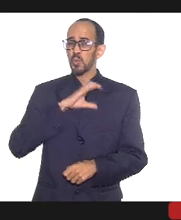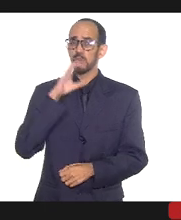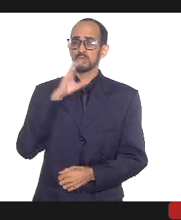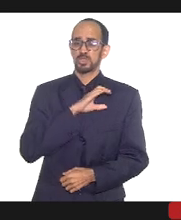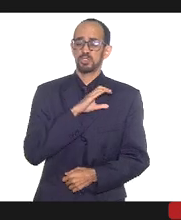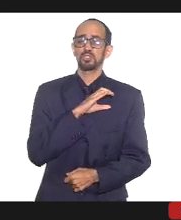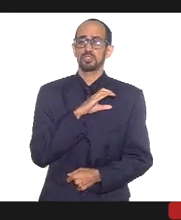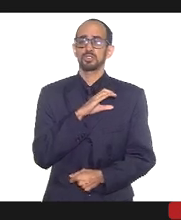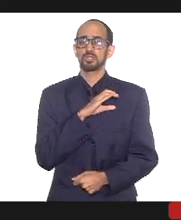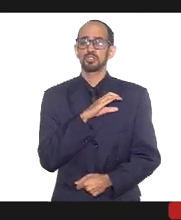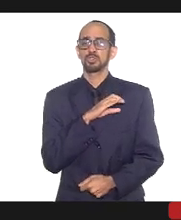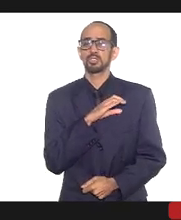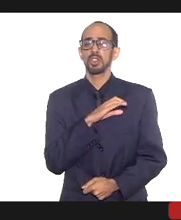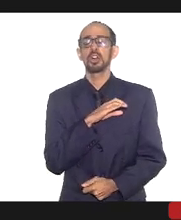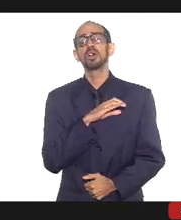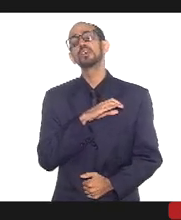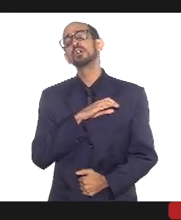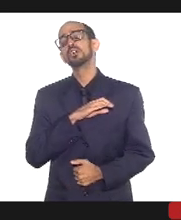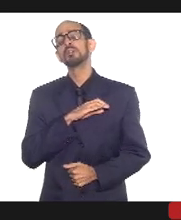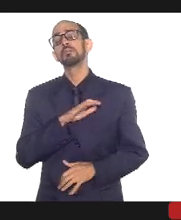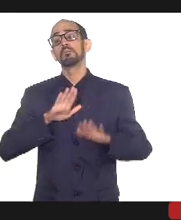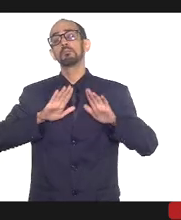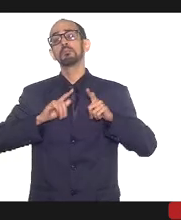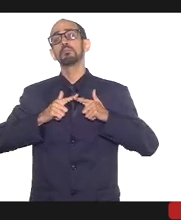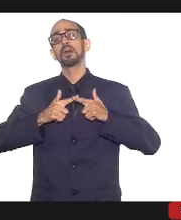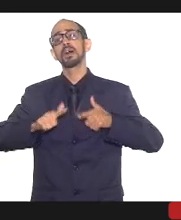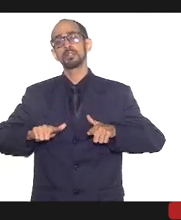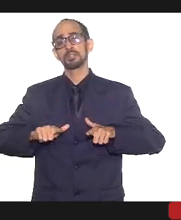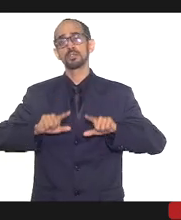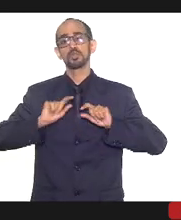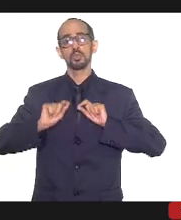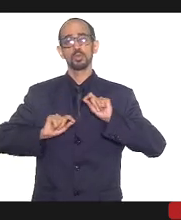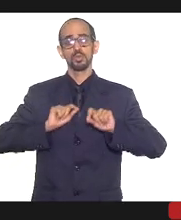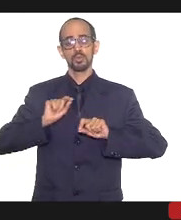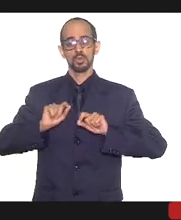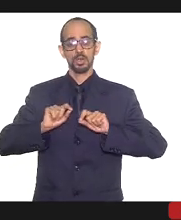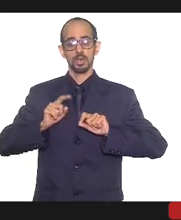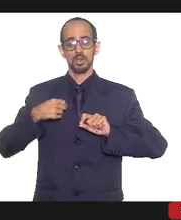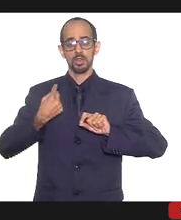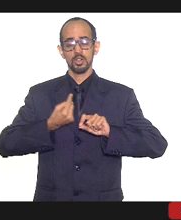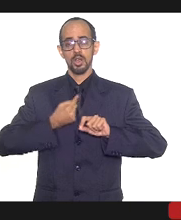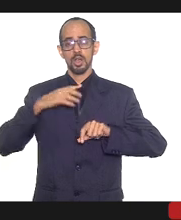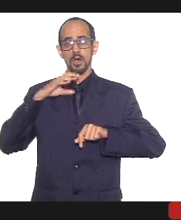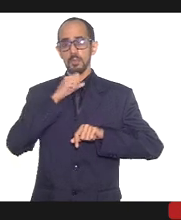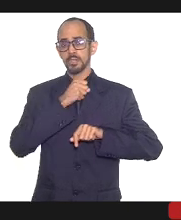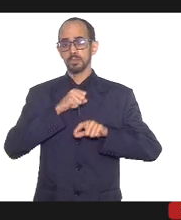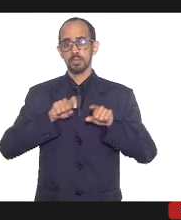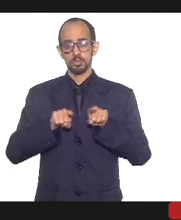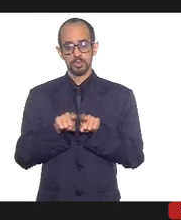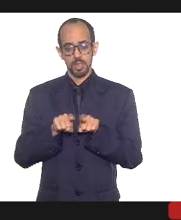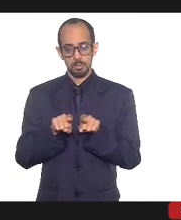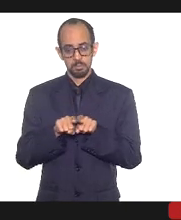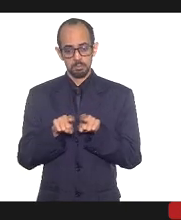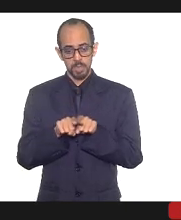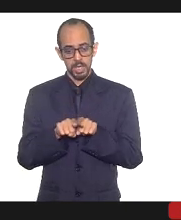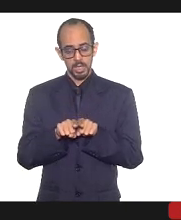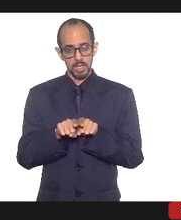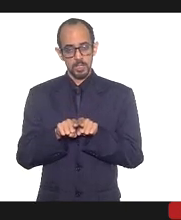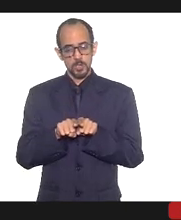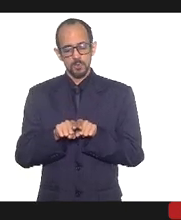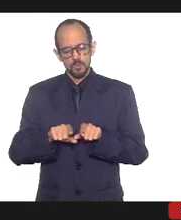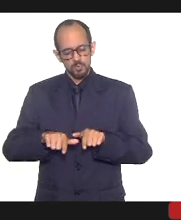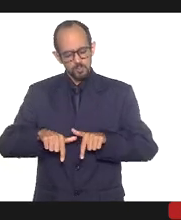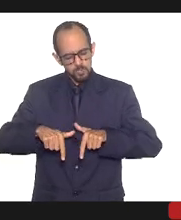urgente, né? Até diria assim. Porém, nós temos visto também, de outro lado, o